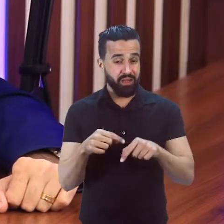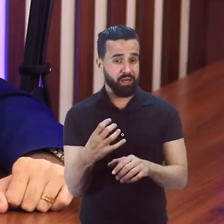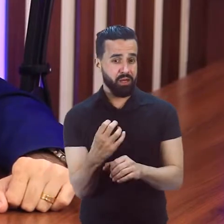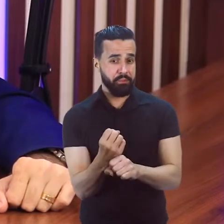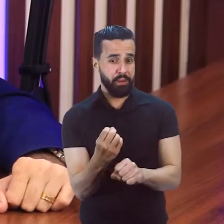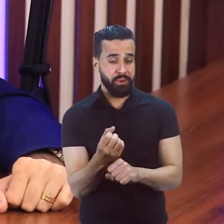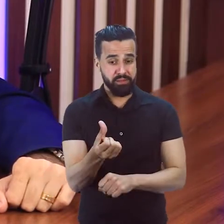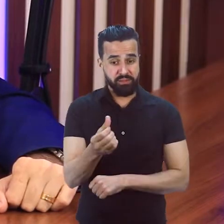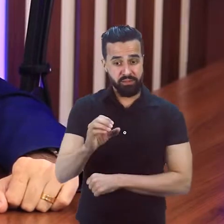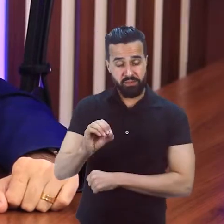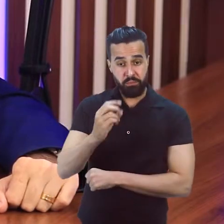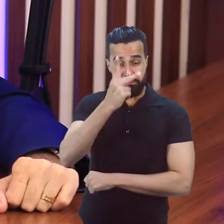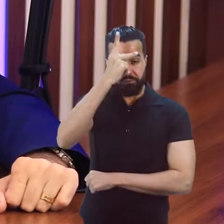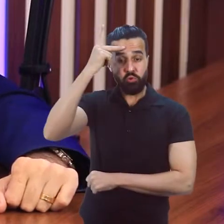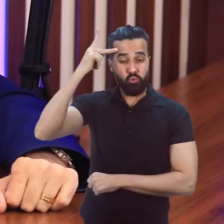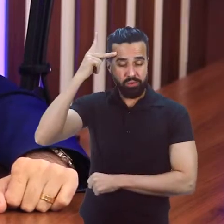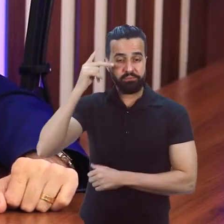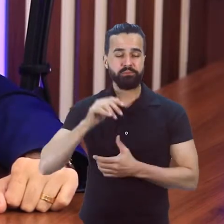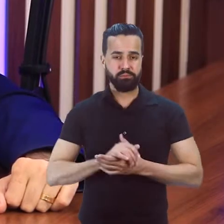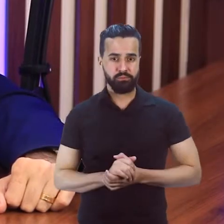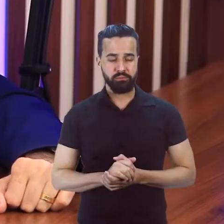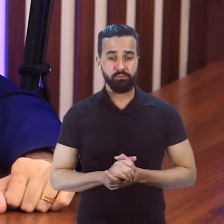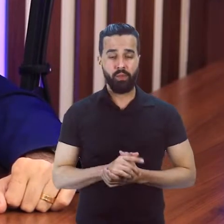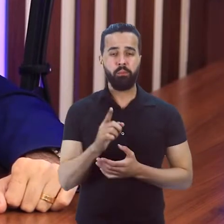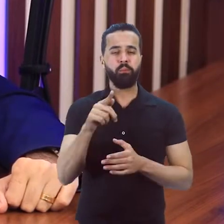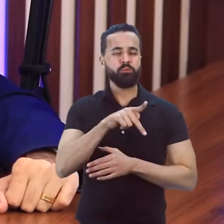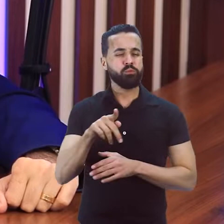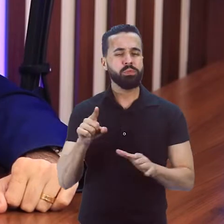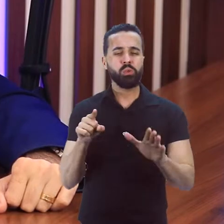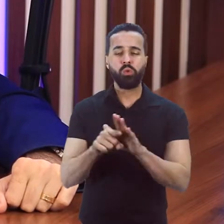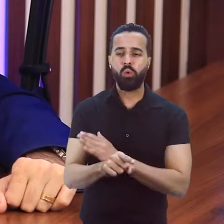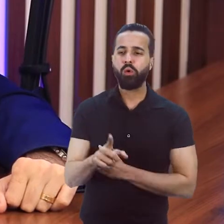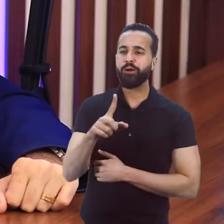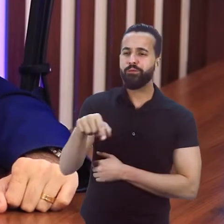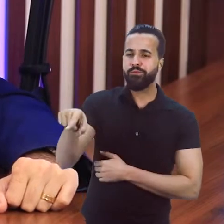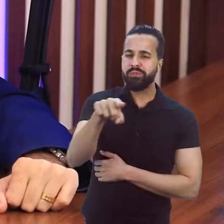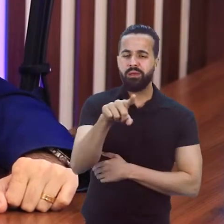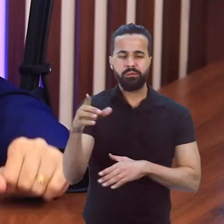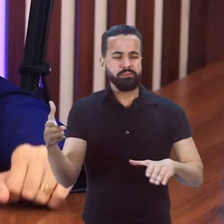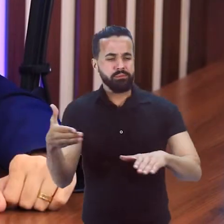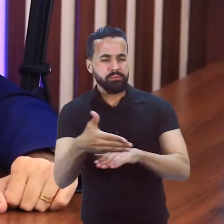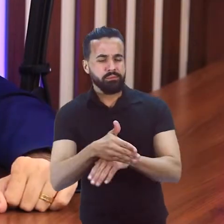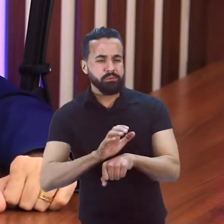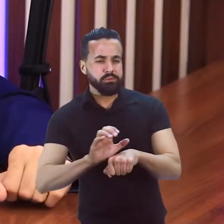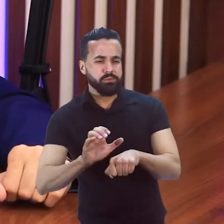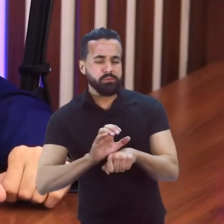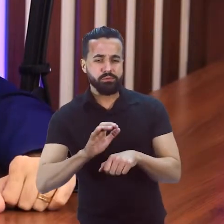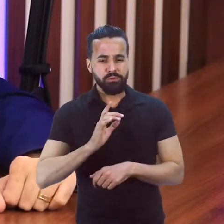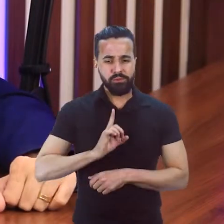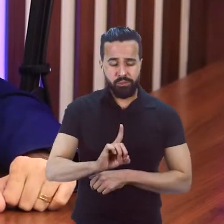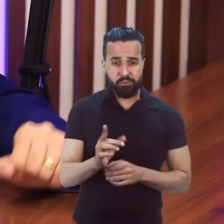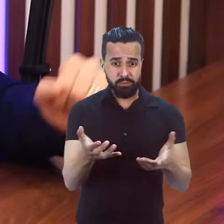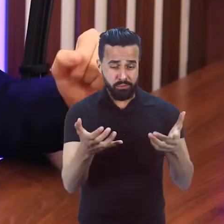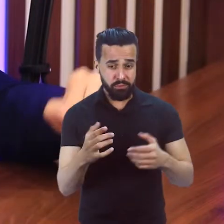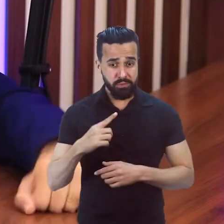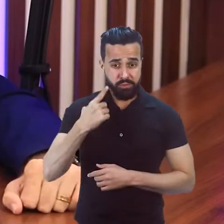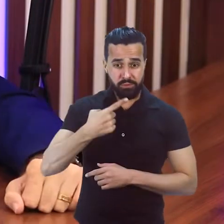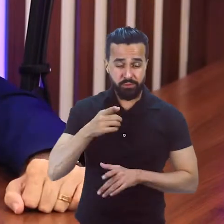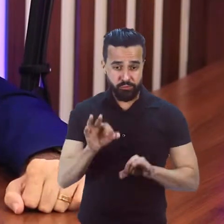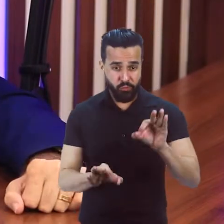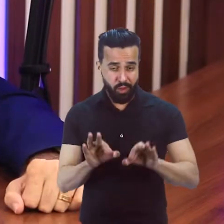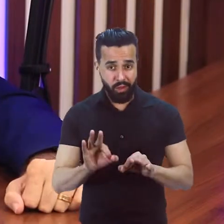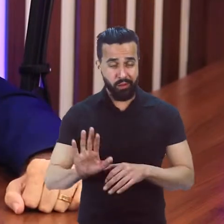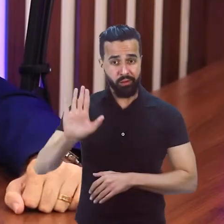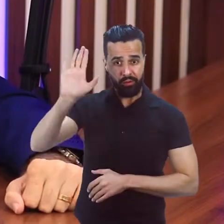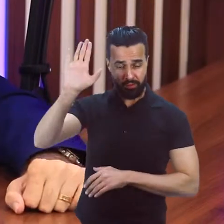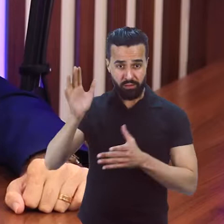que já está decidido hoje aqui, entrou no curso de Direito, com a intenção de advogar? Só 2 levantaram a